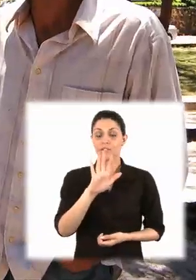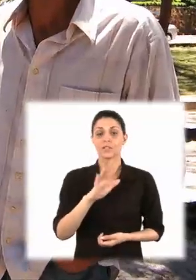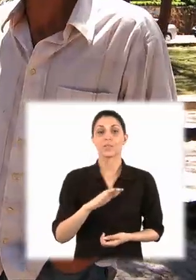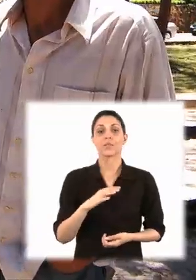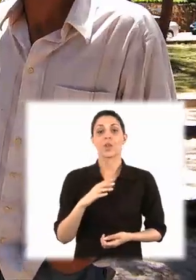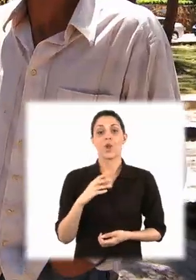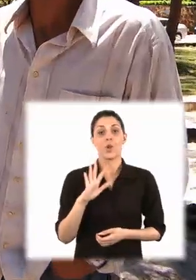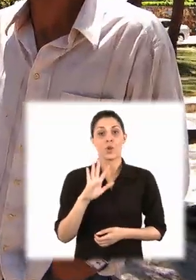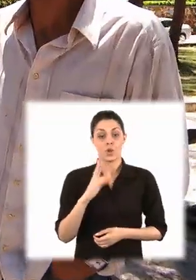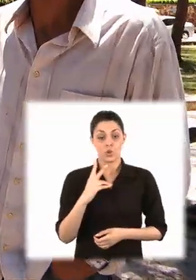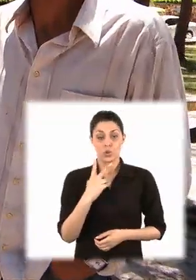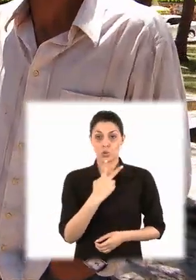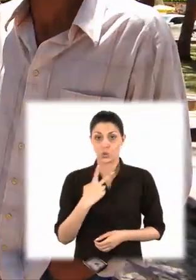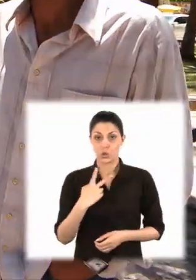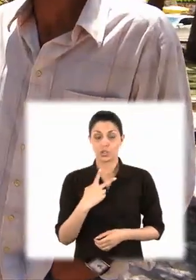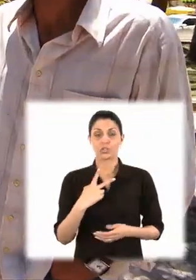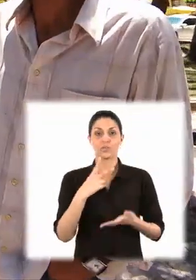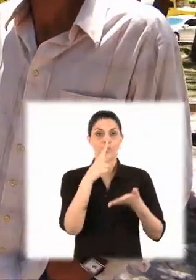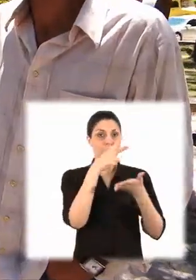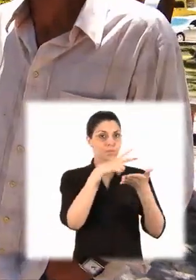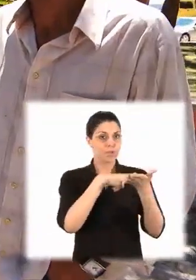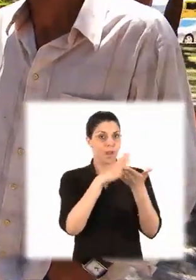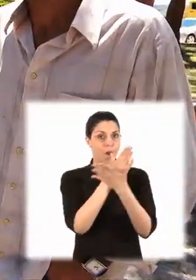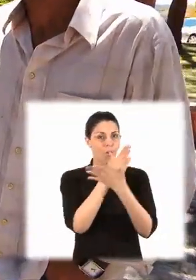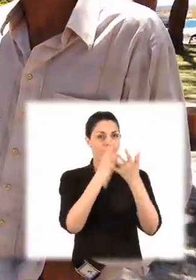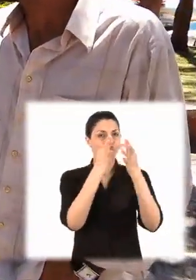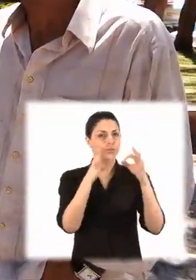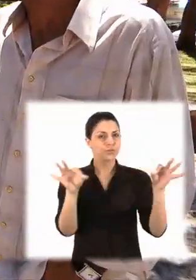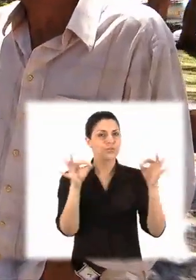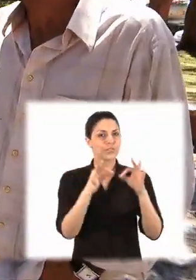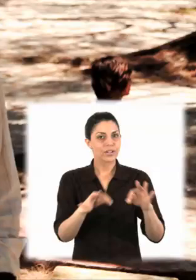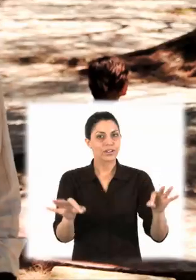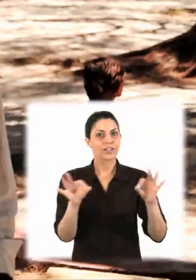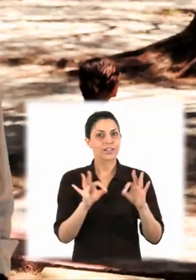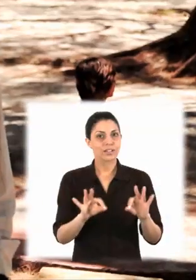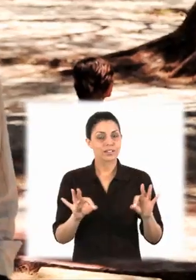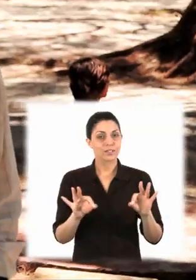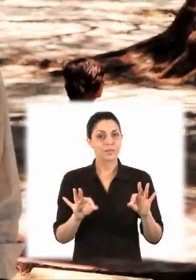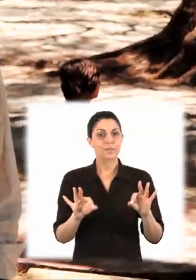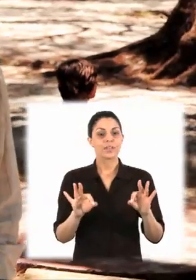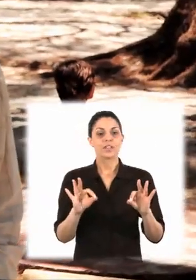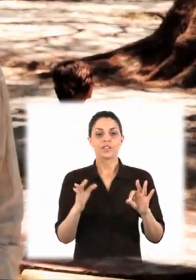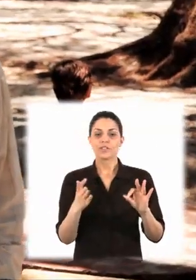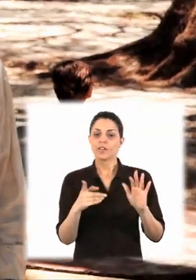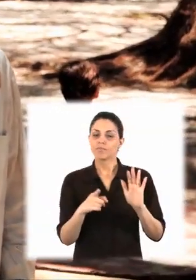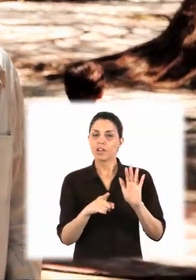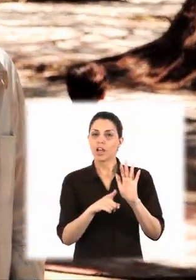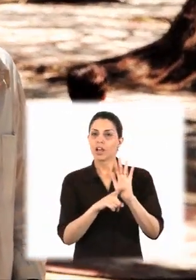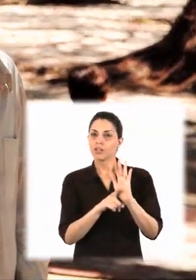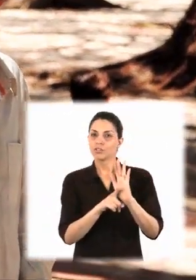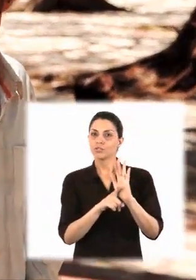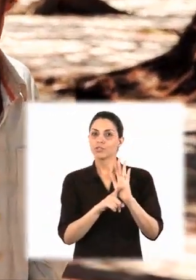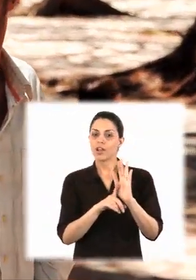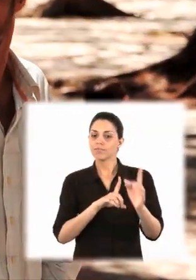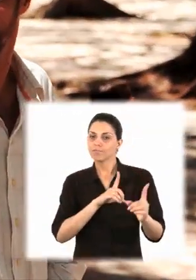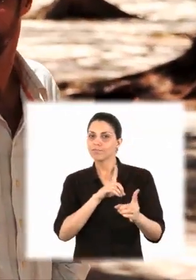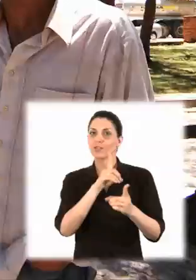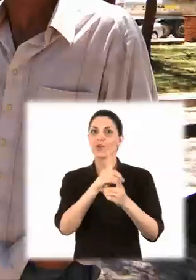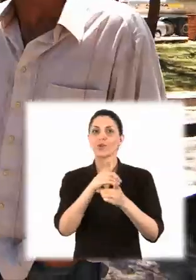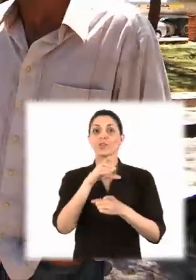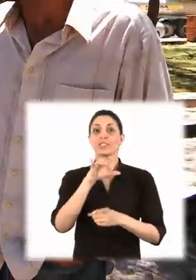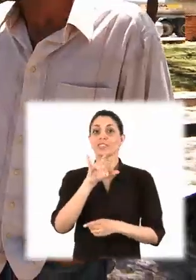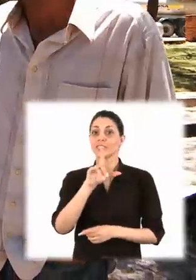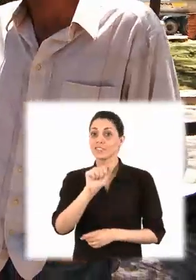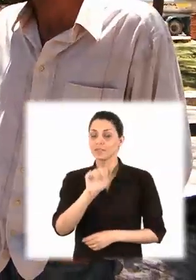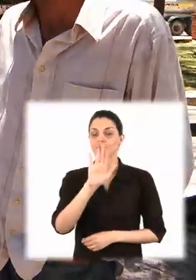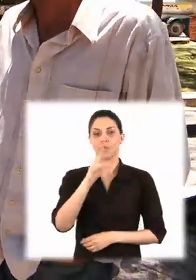Alan, nós iremos ler algumas frases que o levarão ao encontro da